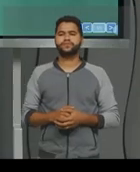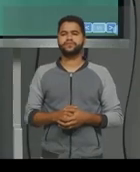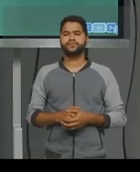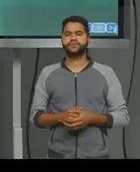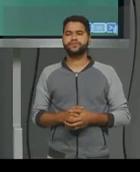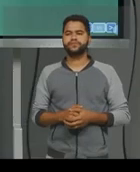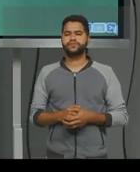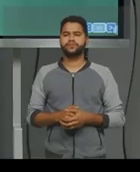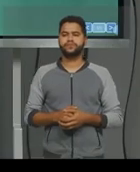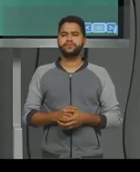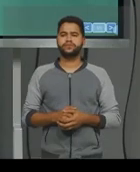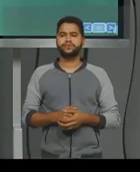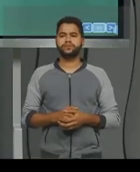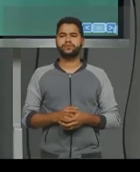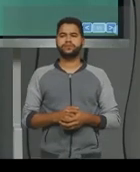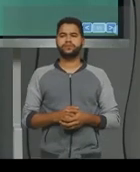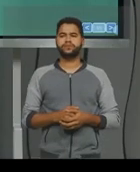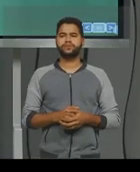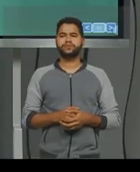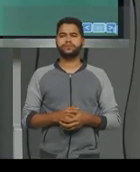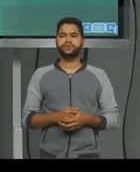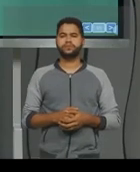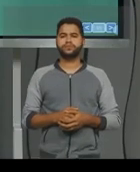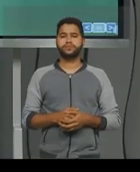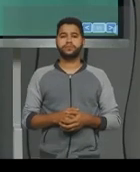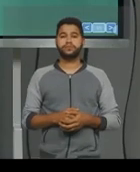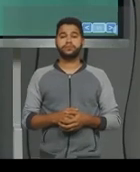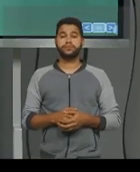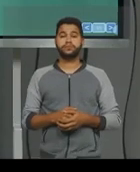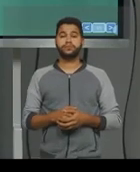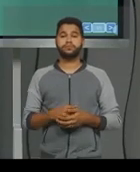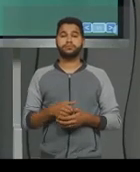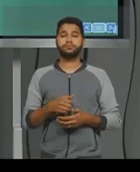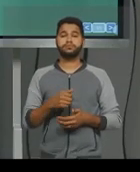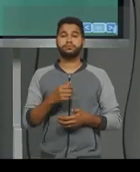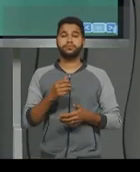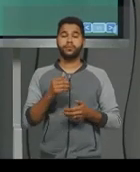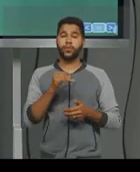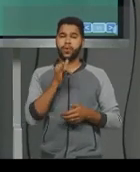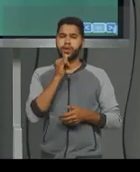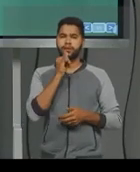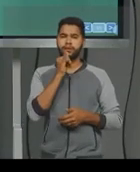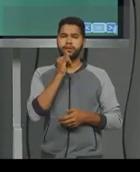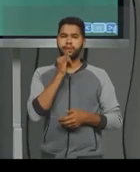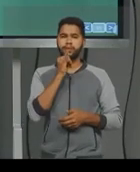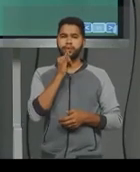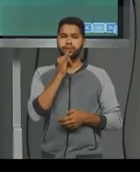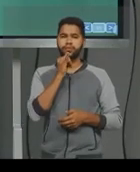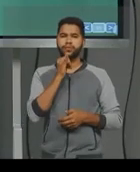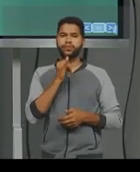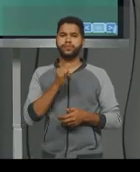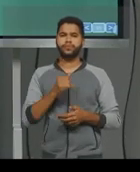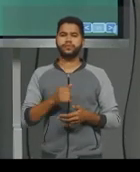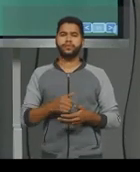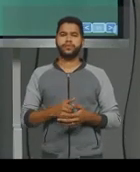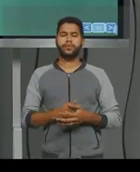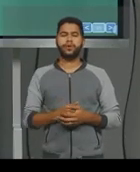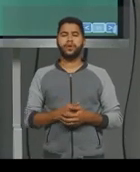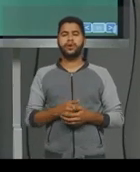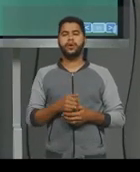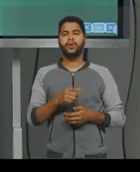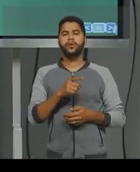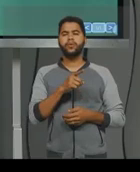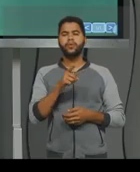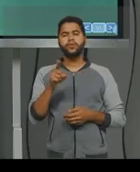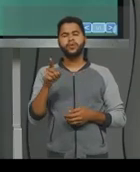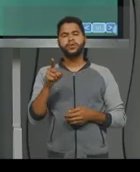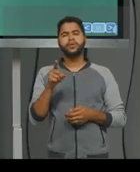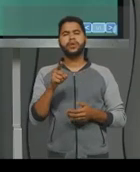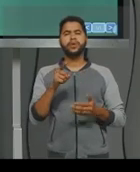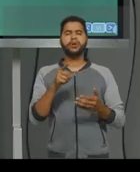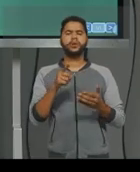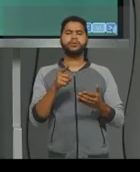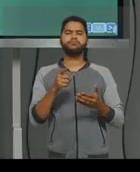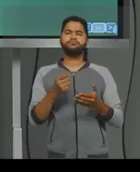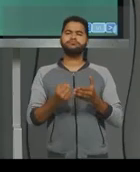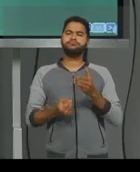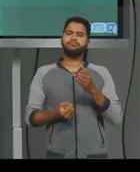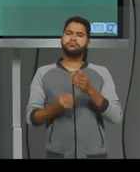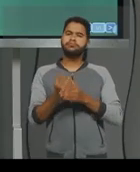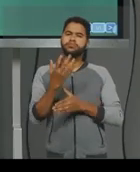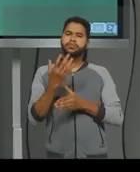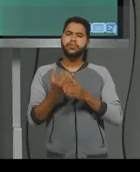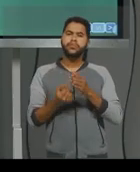que um exemplo que não é de física, tá? Um exemplo que você lendo lá, você